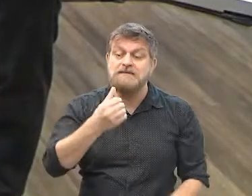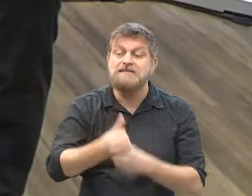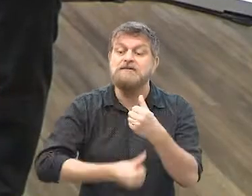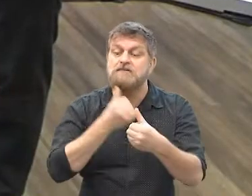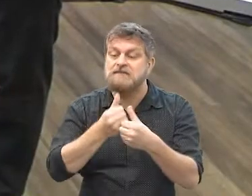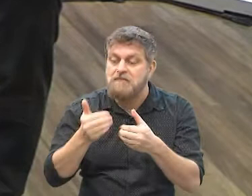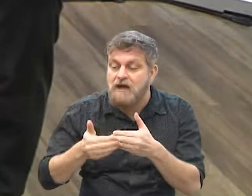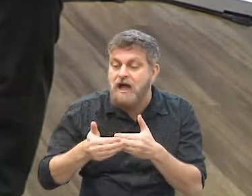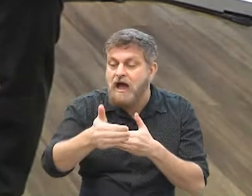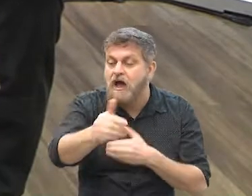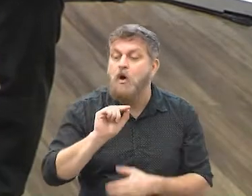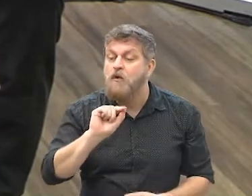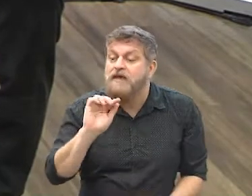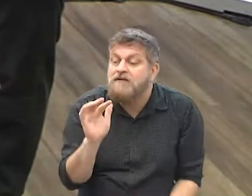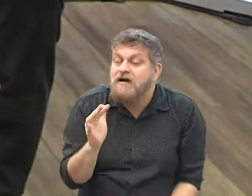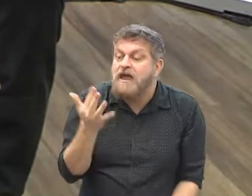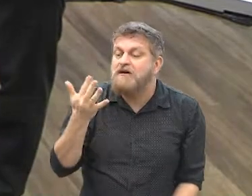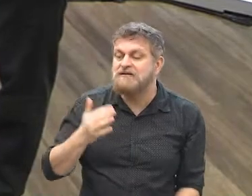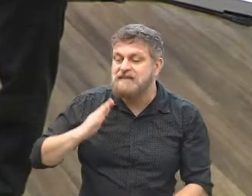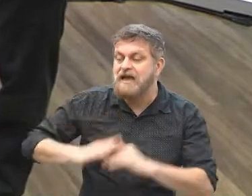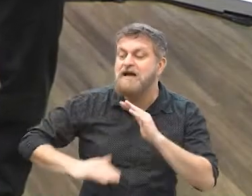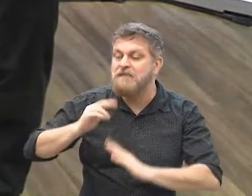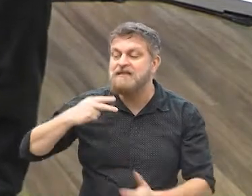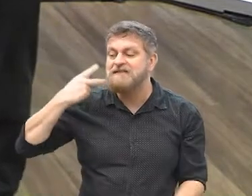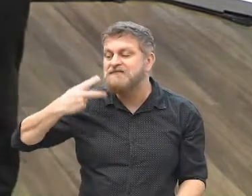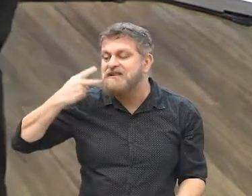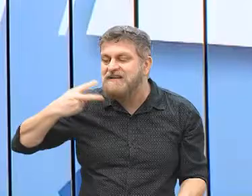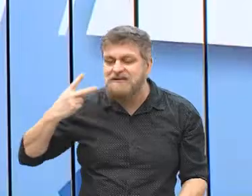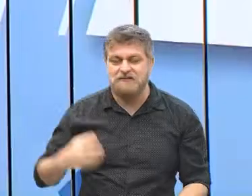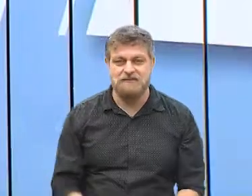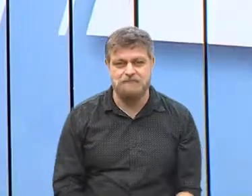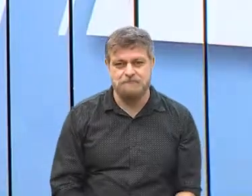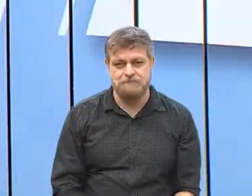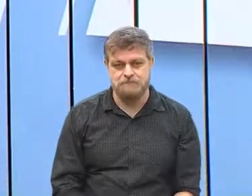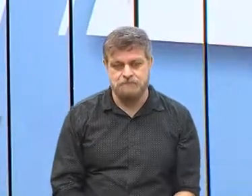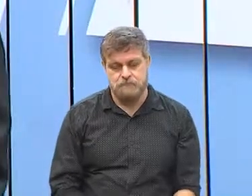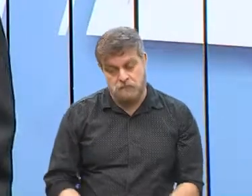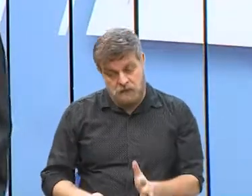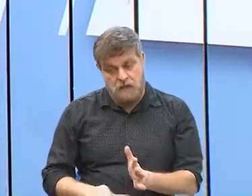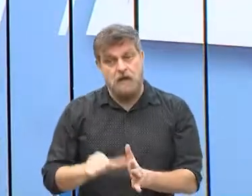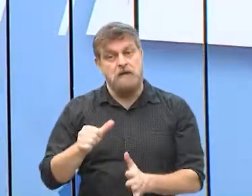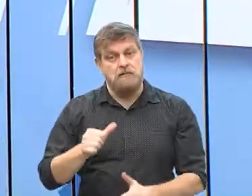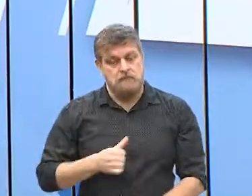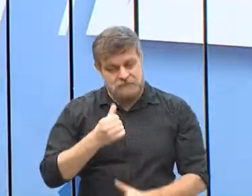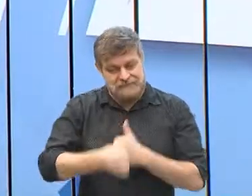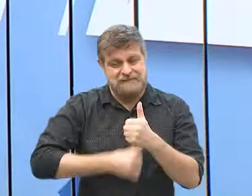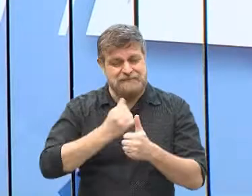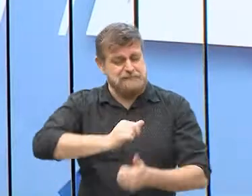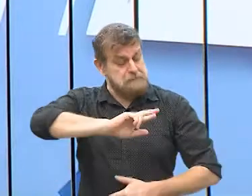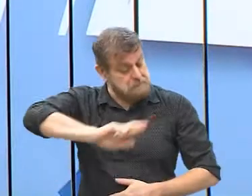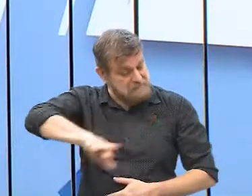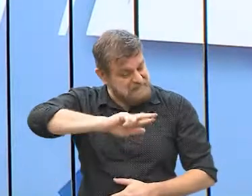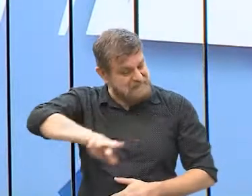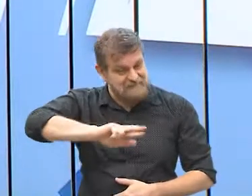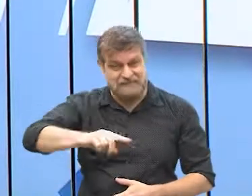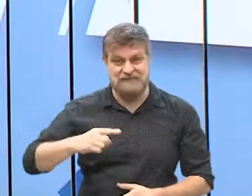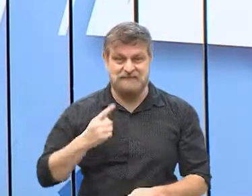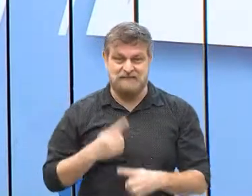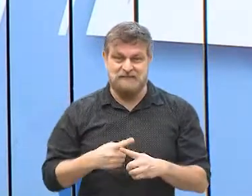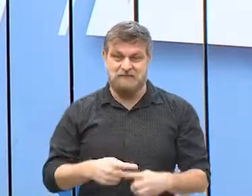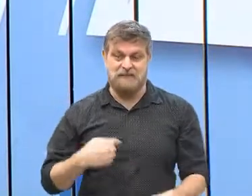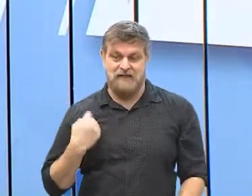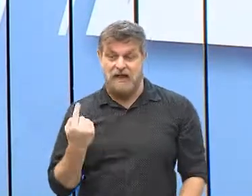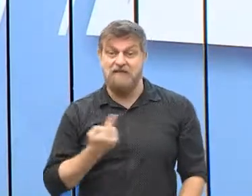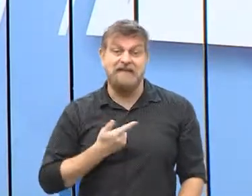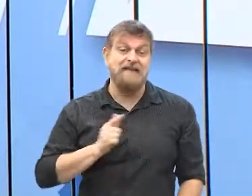segundo semestre agora do Legislativo? Primeiro vai ser um semestre atípico, até porque nós vamos estar